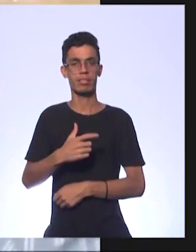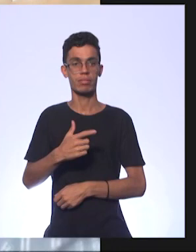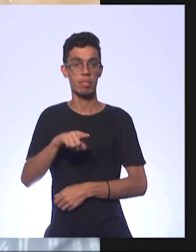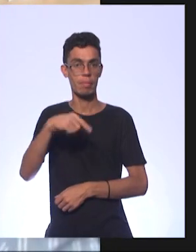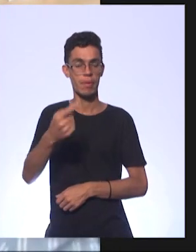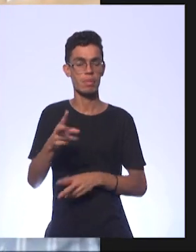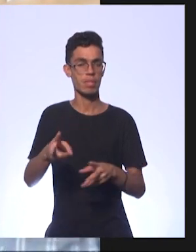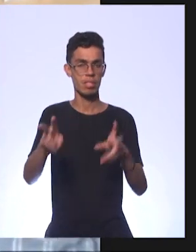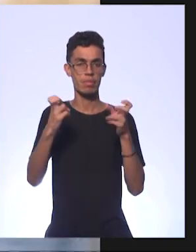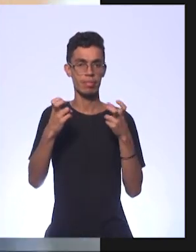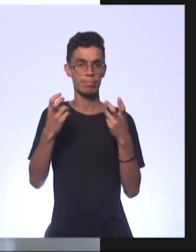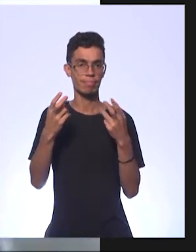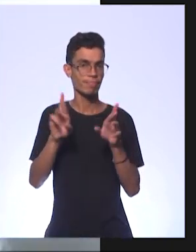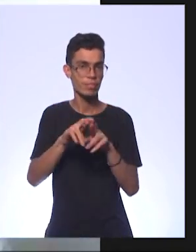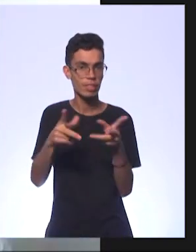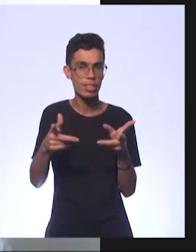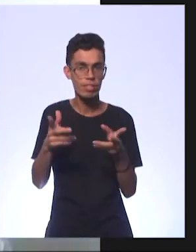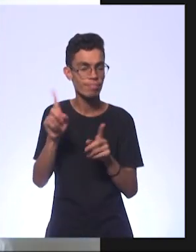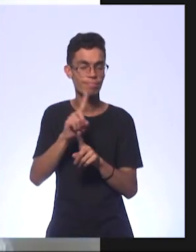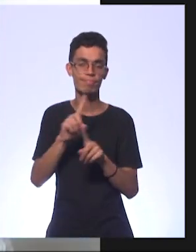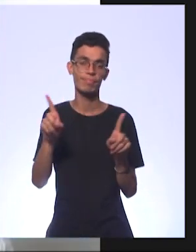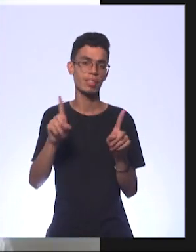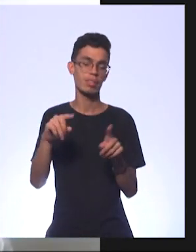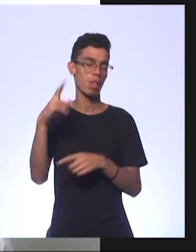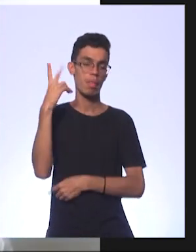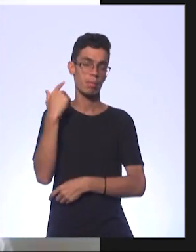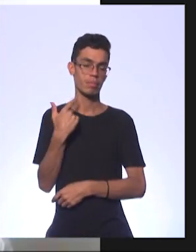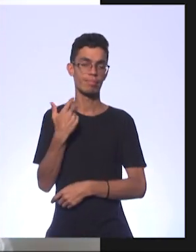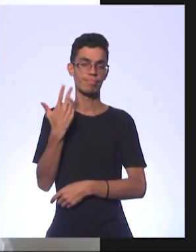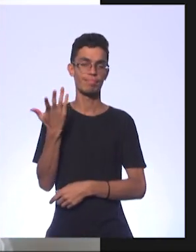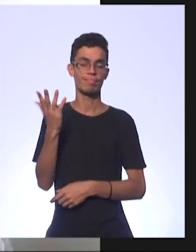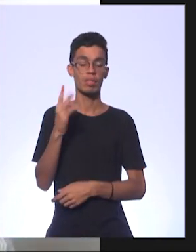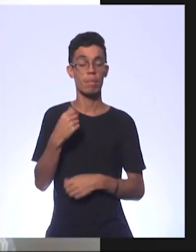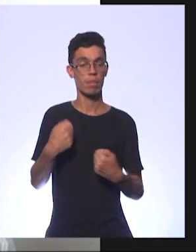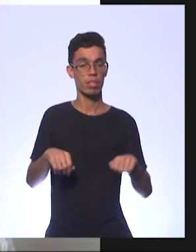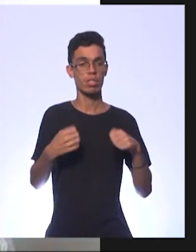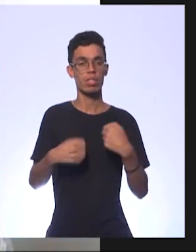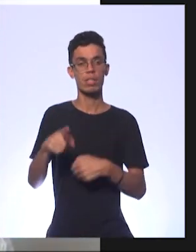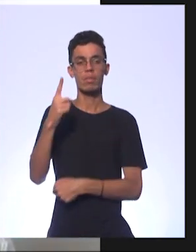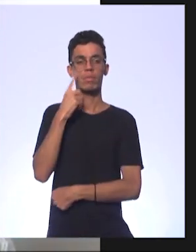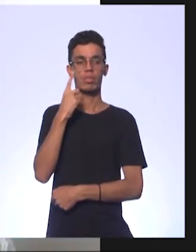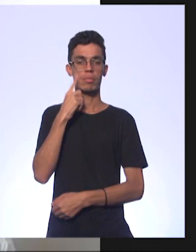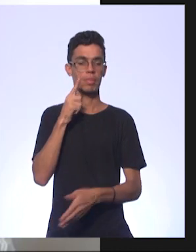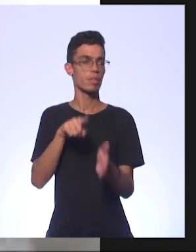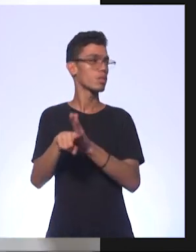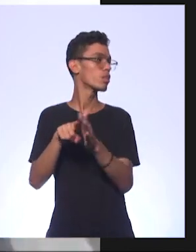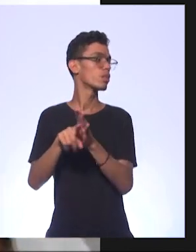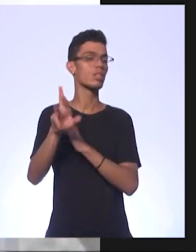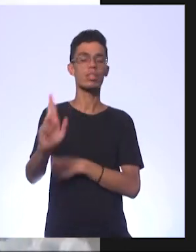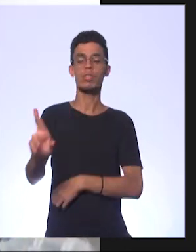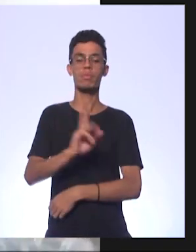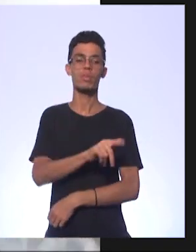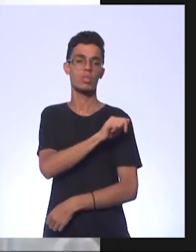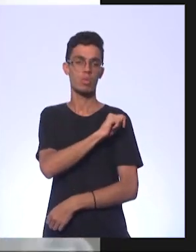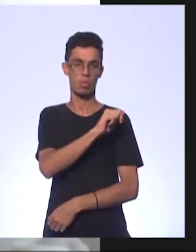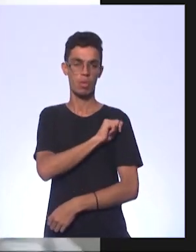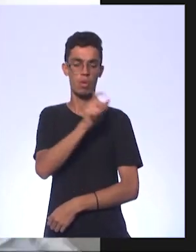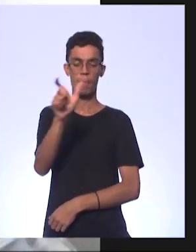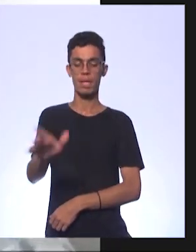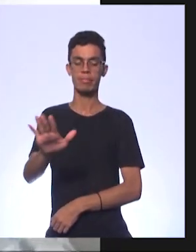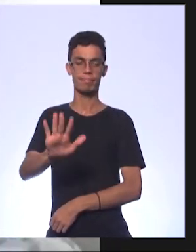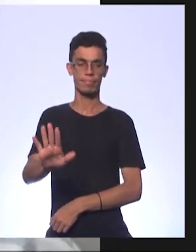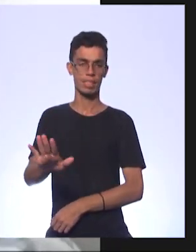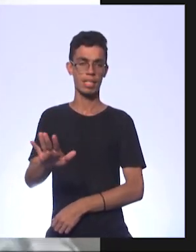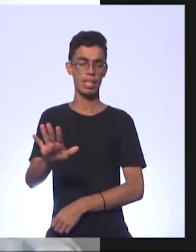de diferente, né? Então, a gente tem que olhar a resposta do estudante, olhar o